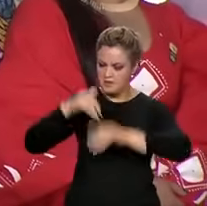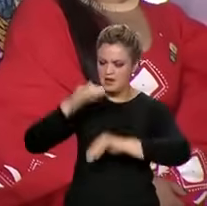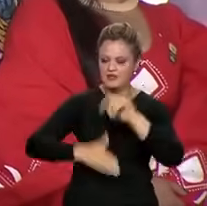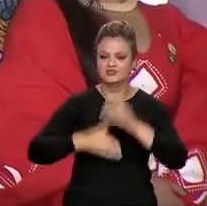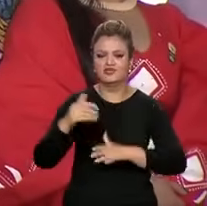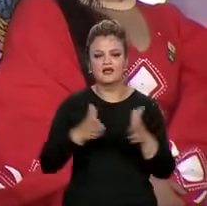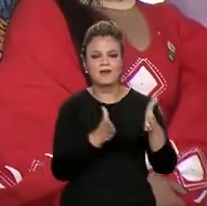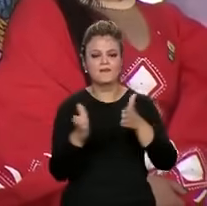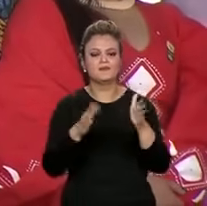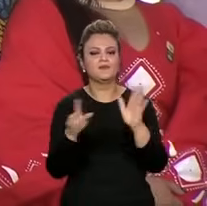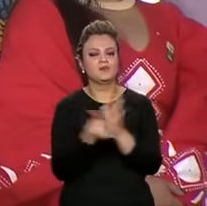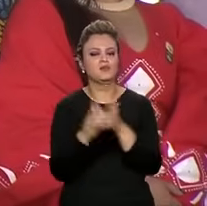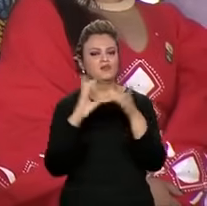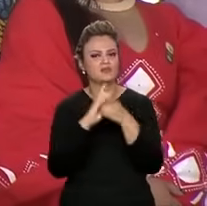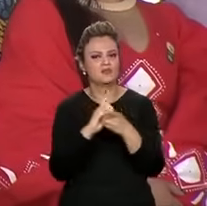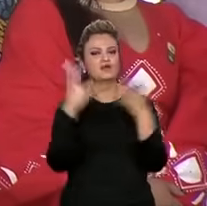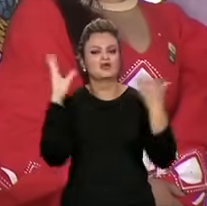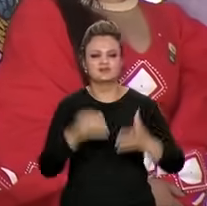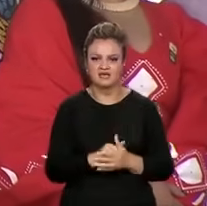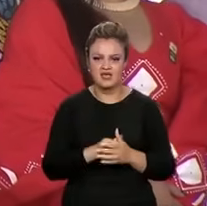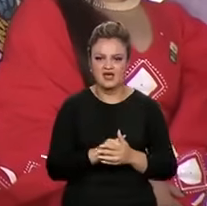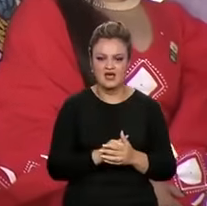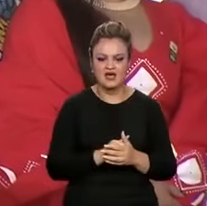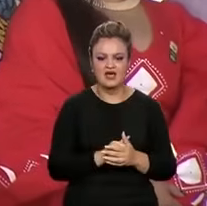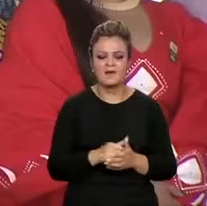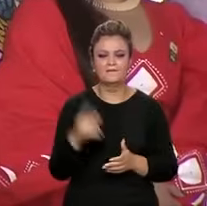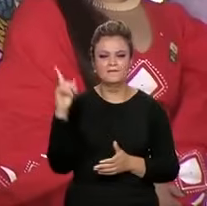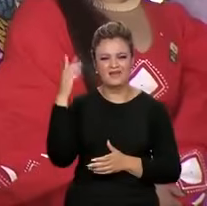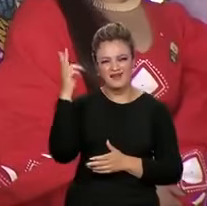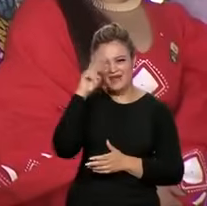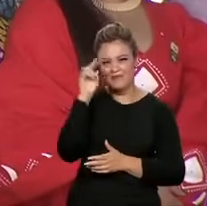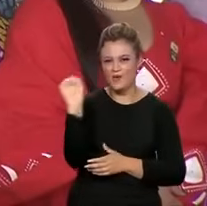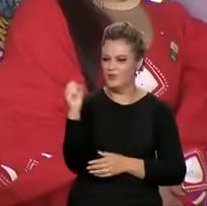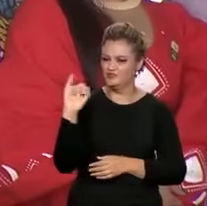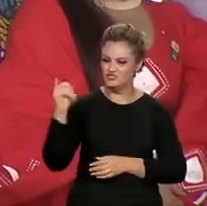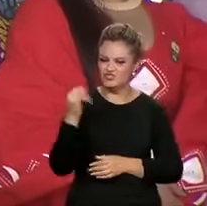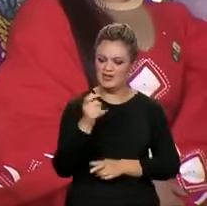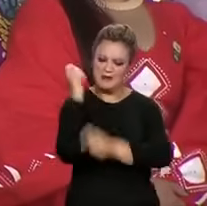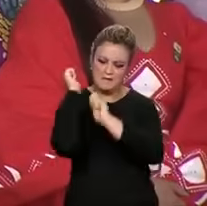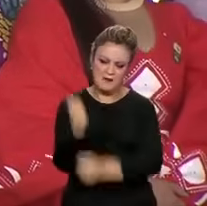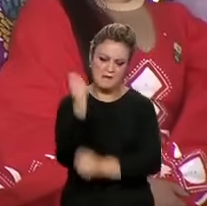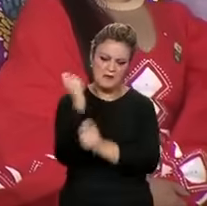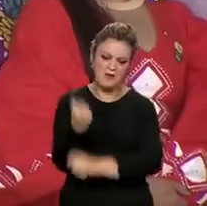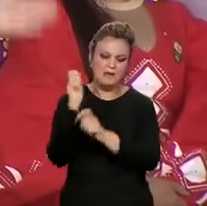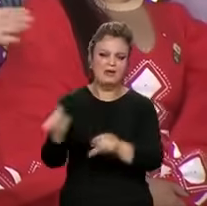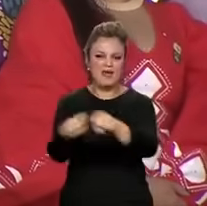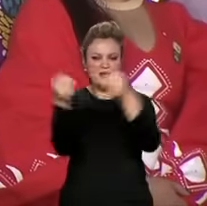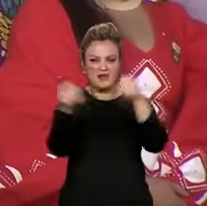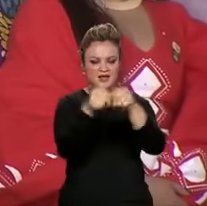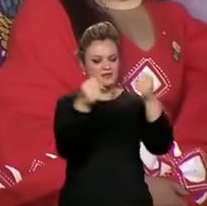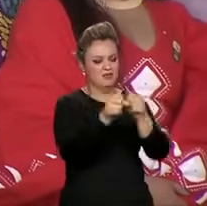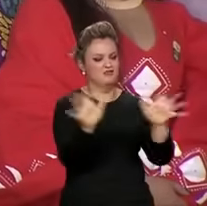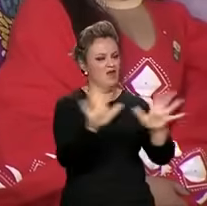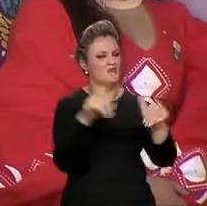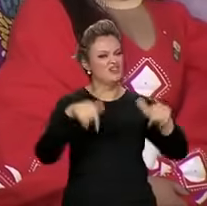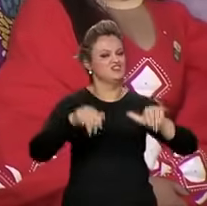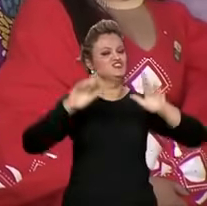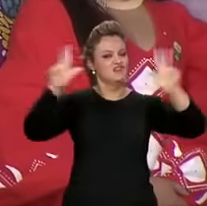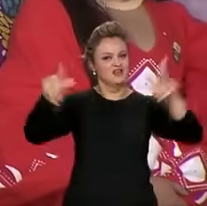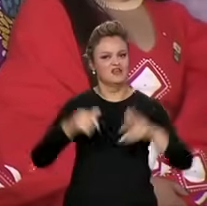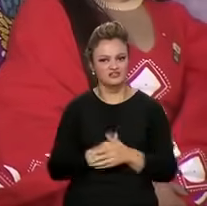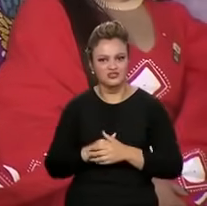os caminhos da democracia e não como em 8 de janeiro aquela tentativa de destruir o Brasil